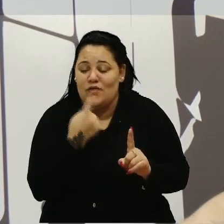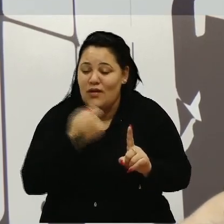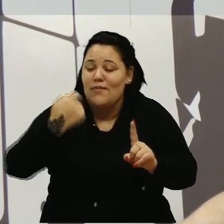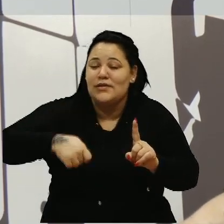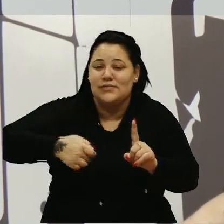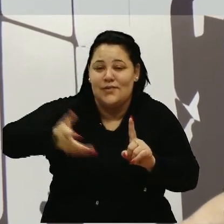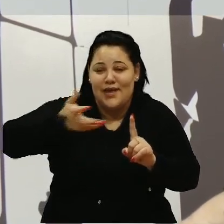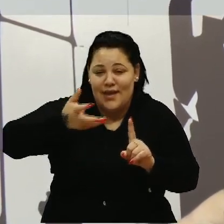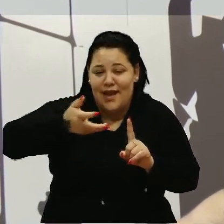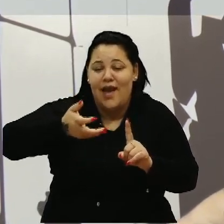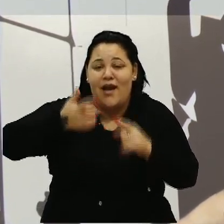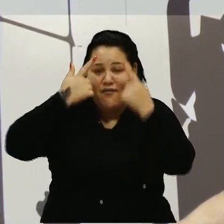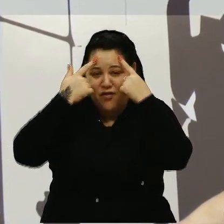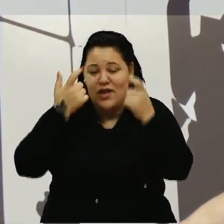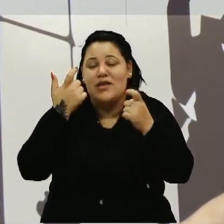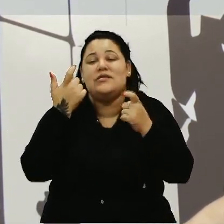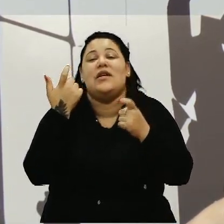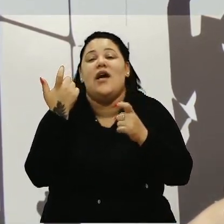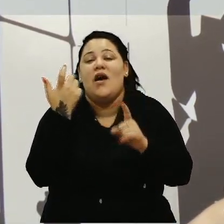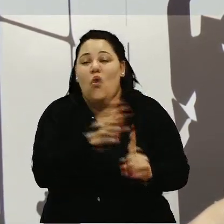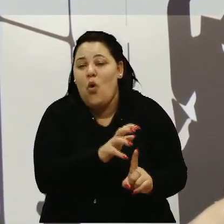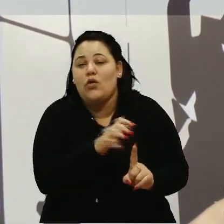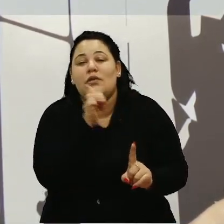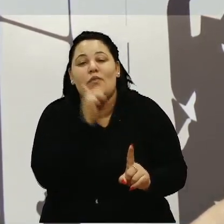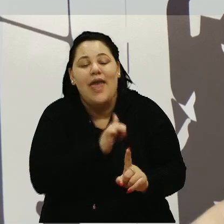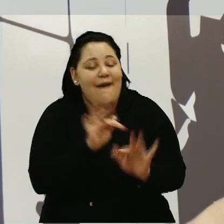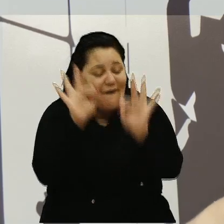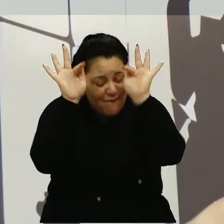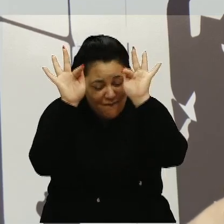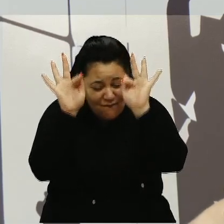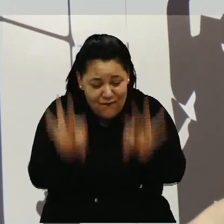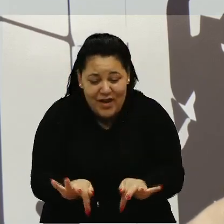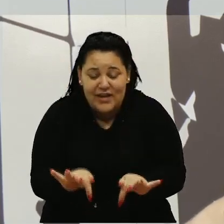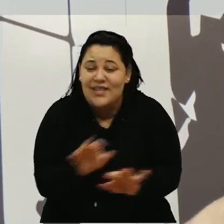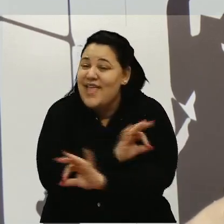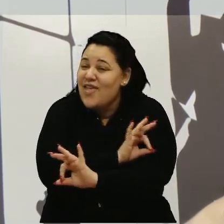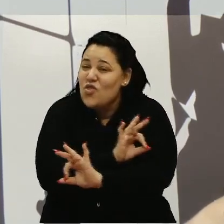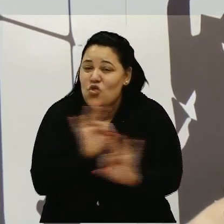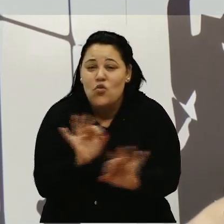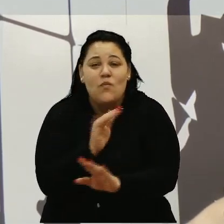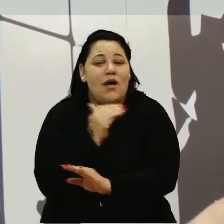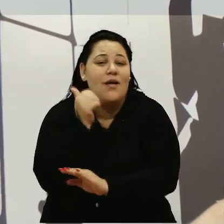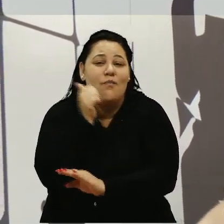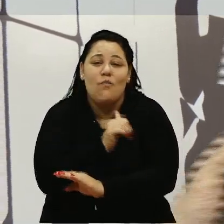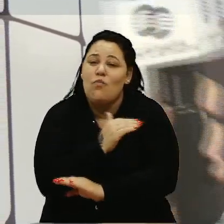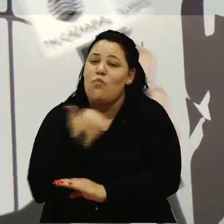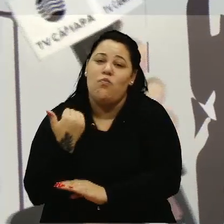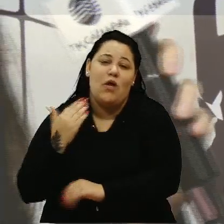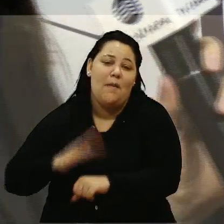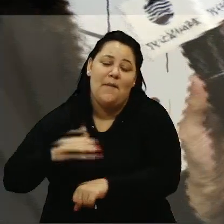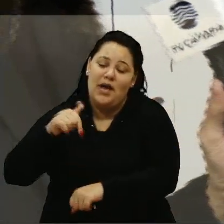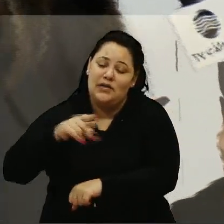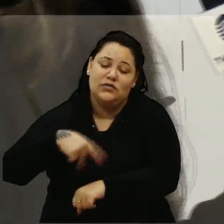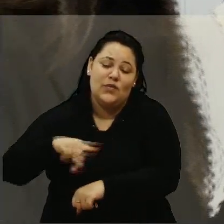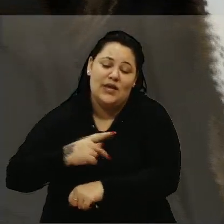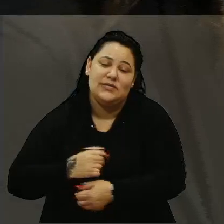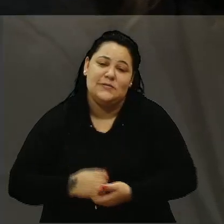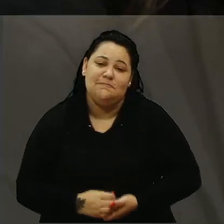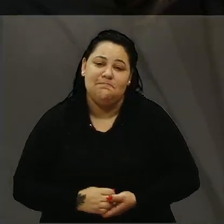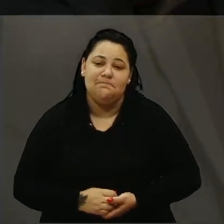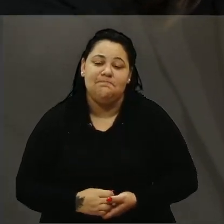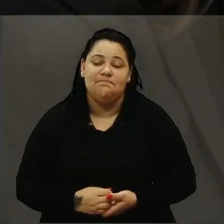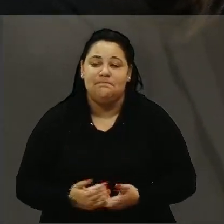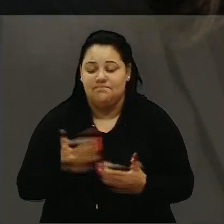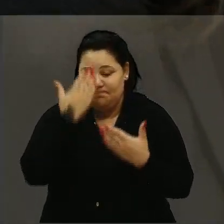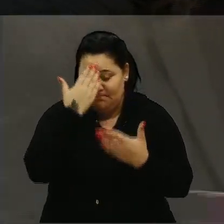que a violência contra a mulher tenha fim, que nenhuma mulher seja morta por ser mulher no nosso país. Ótimo. Muito obrigada, parabéns